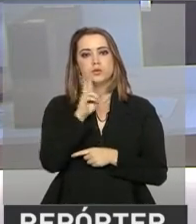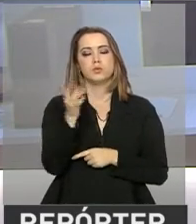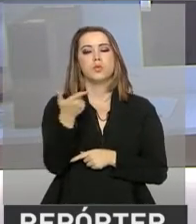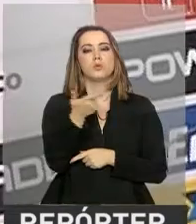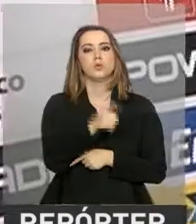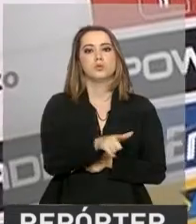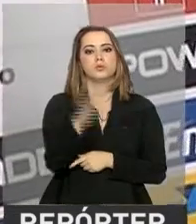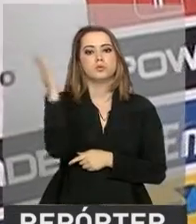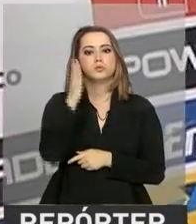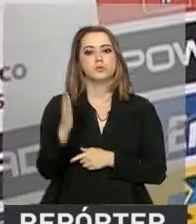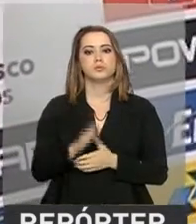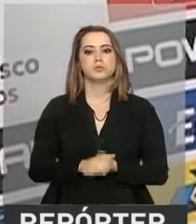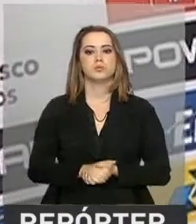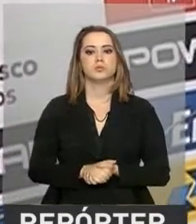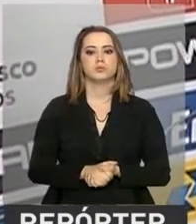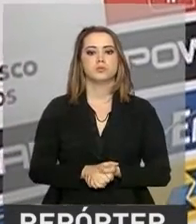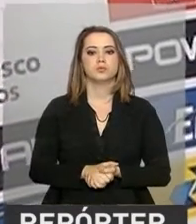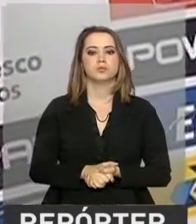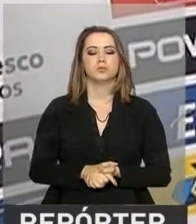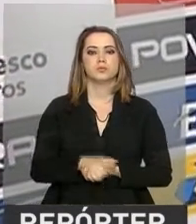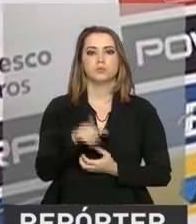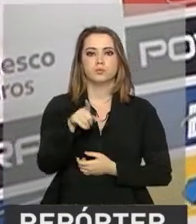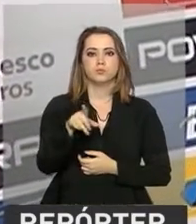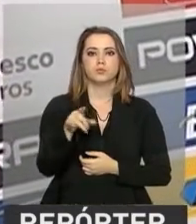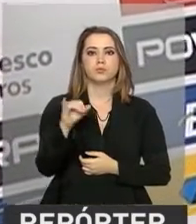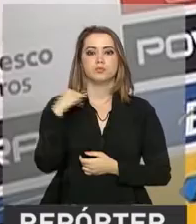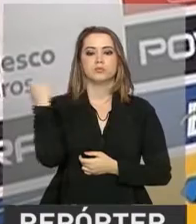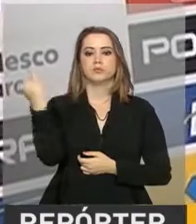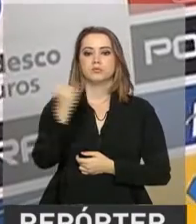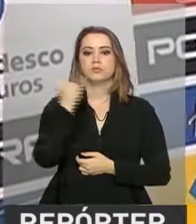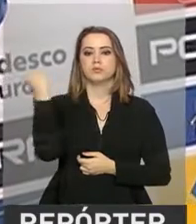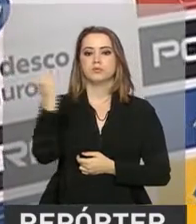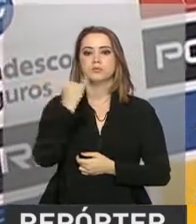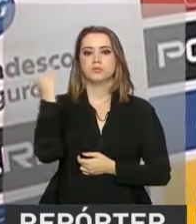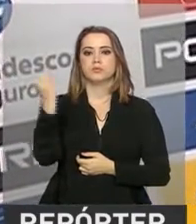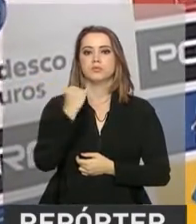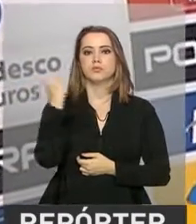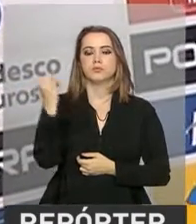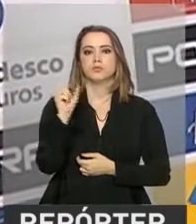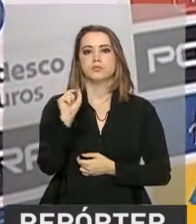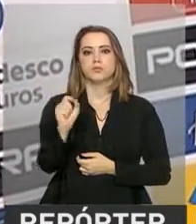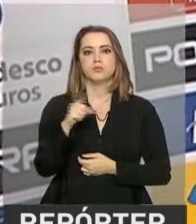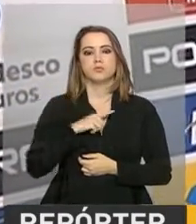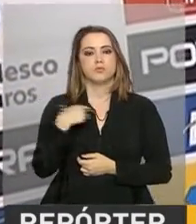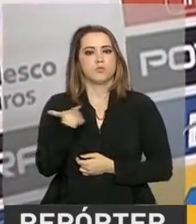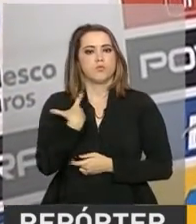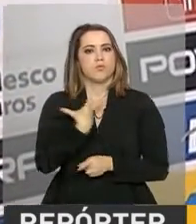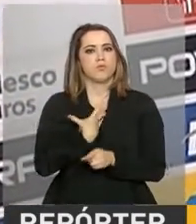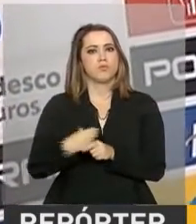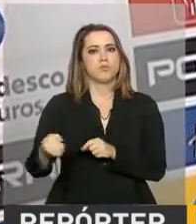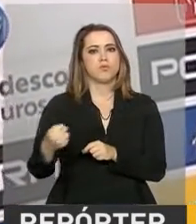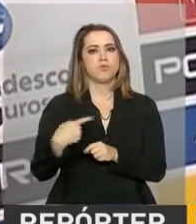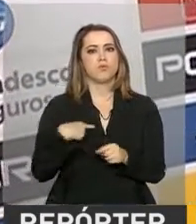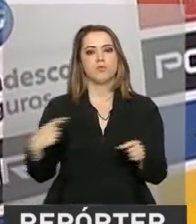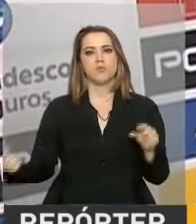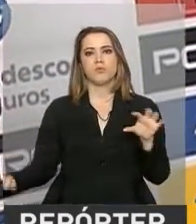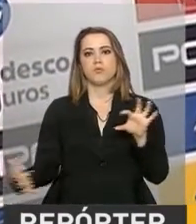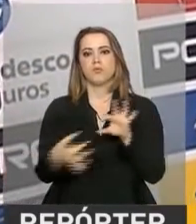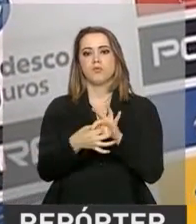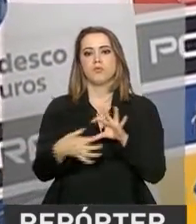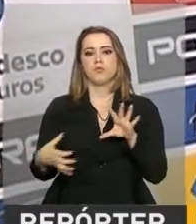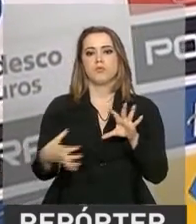brasileiros. Foi super importante. Dessa forma eu consegui aliar,